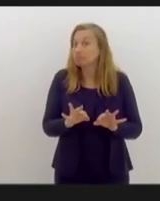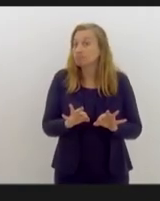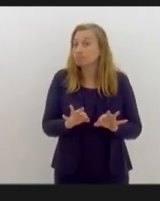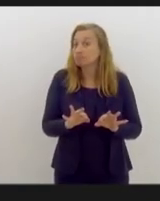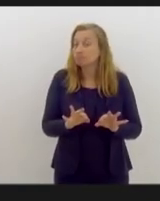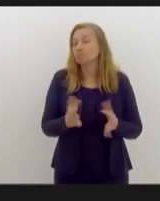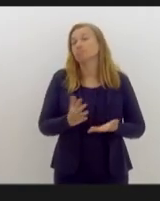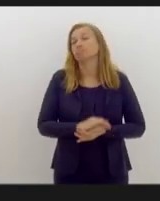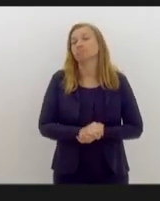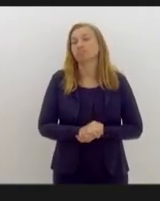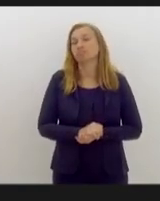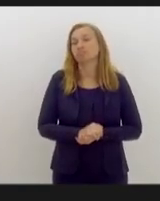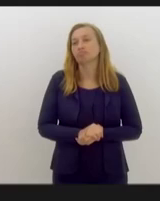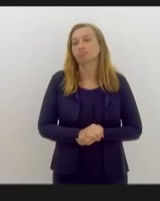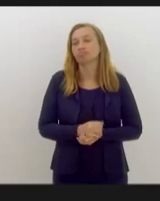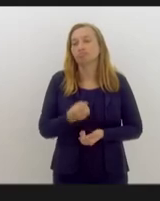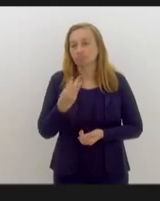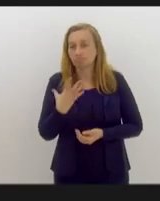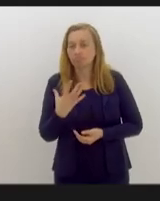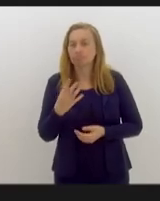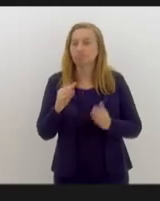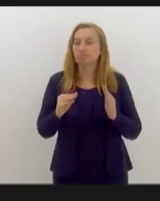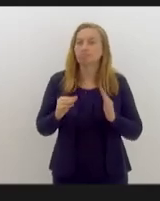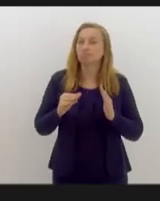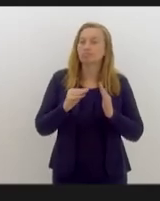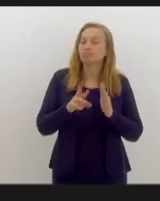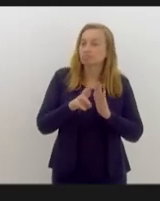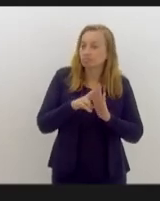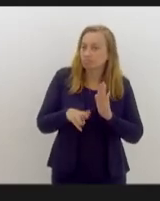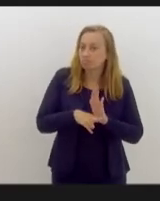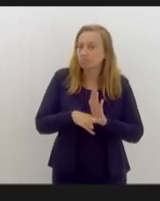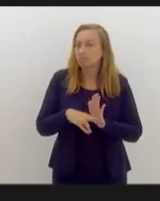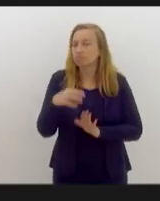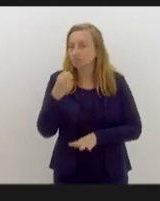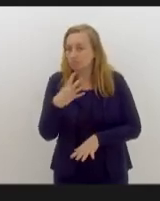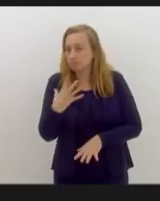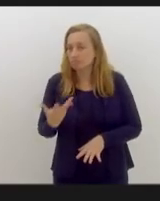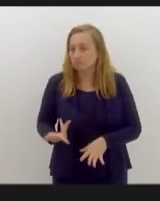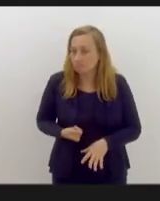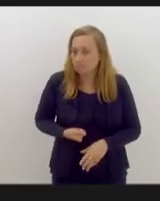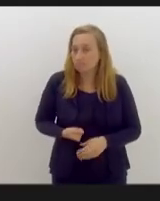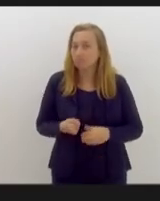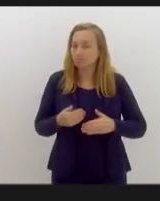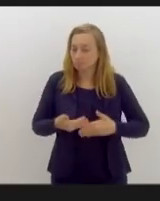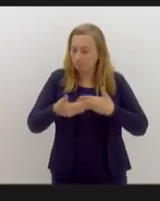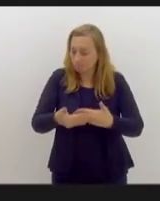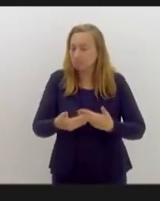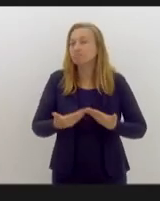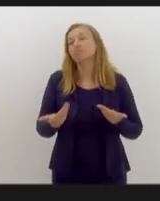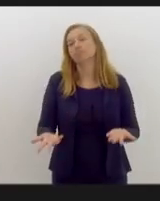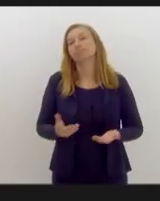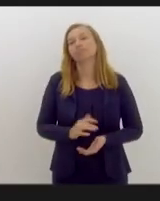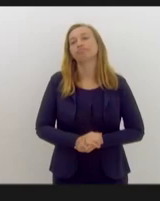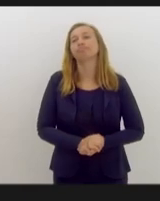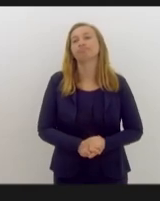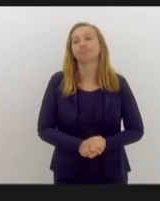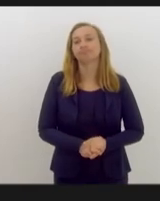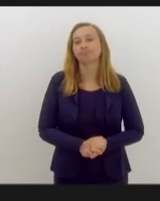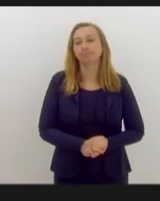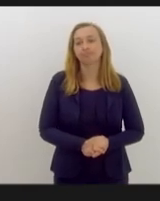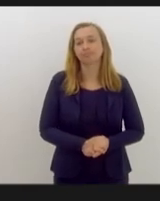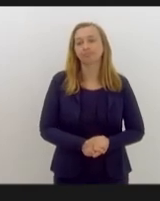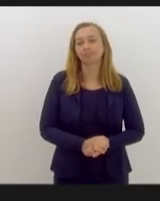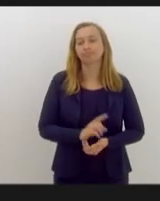bastante ousado e com metas bastante ousadas, que nos puxaria para frente, né? Ou seja, mesmo que a